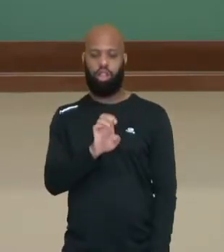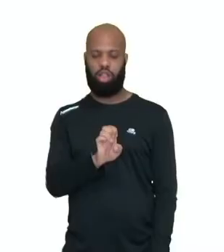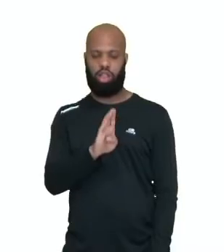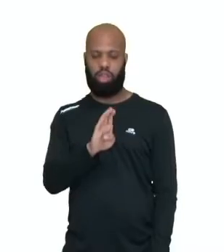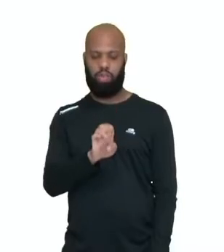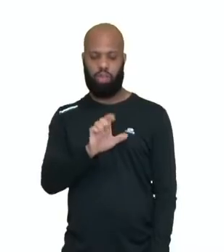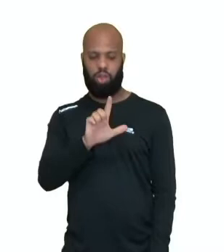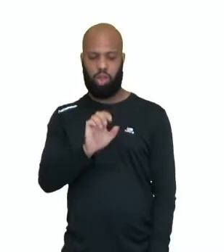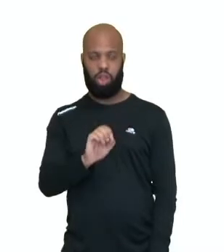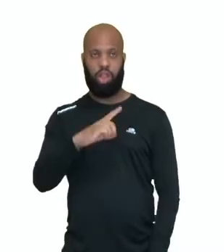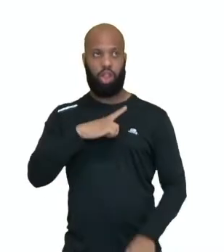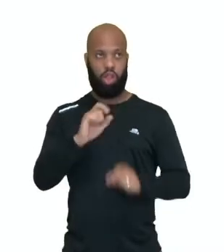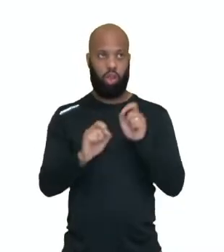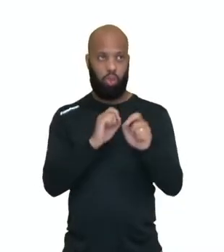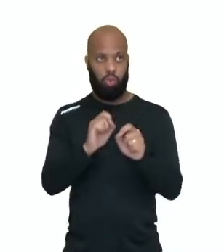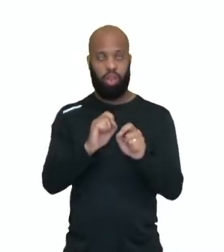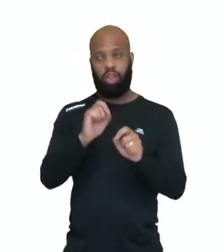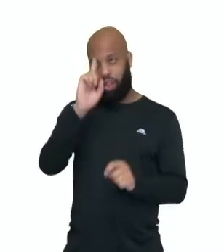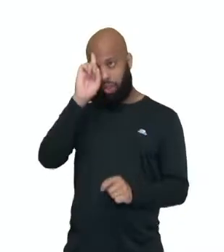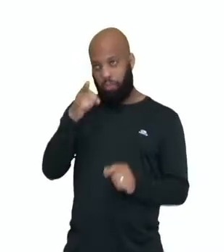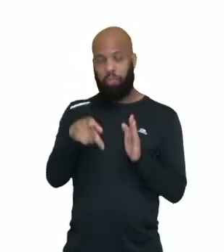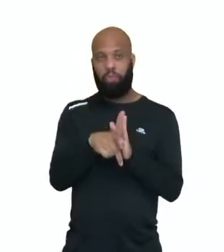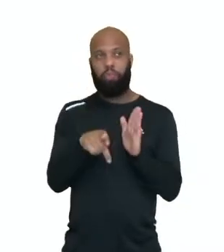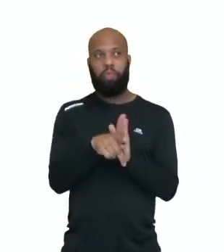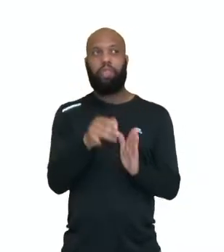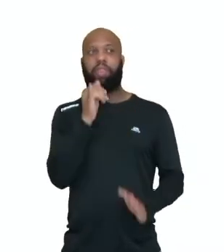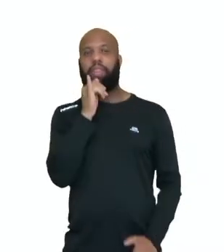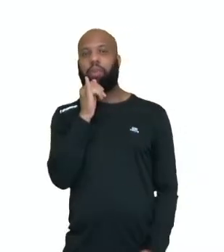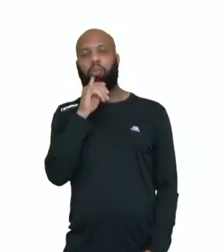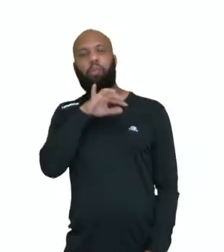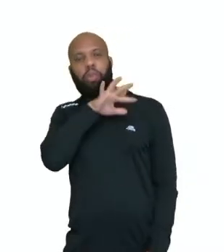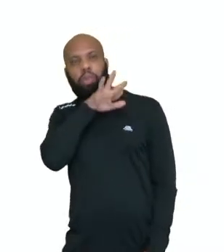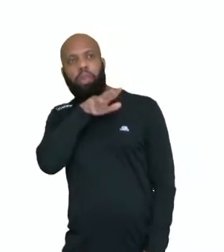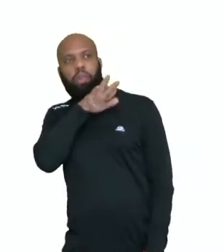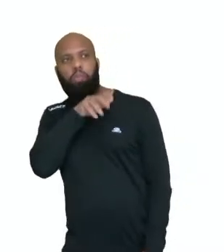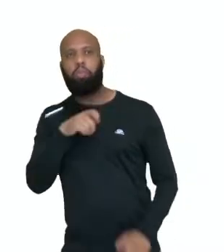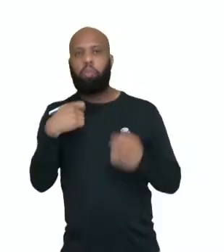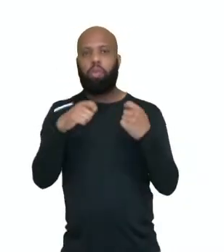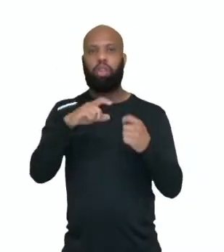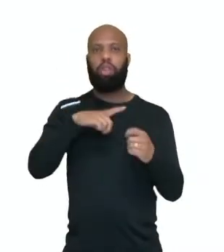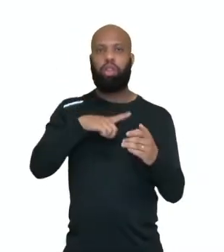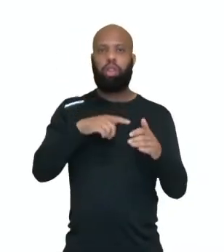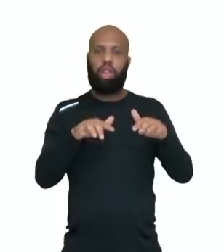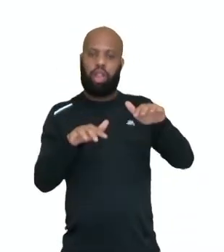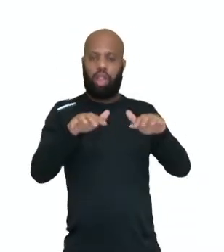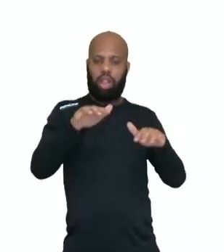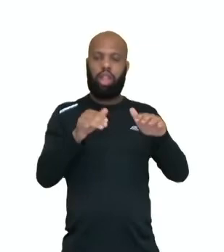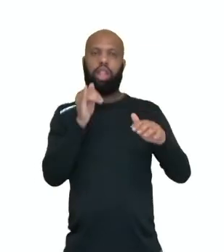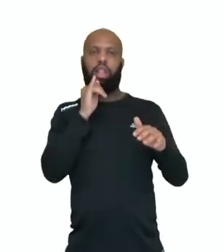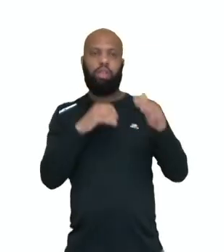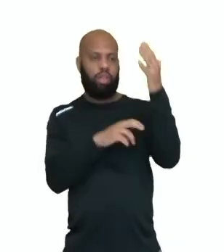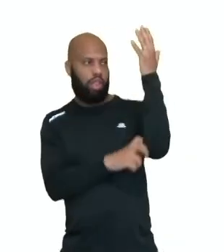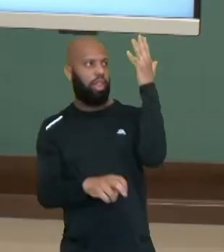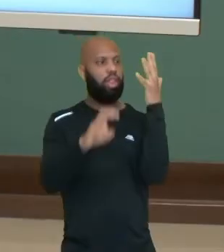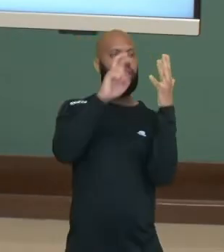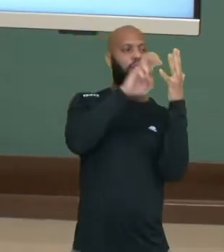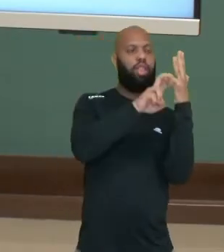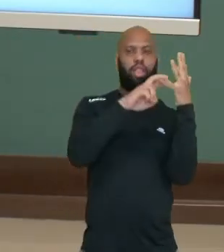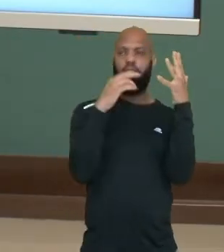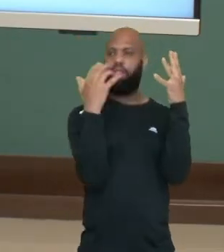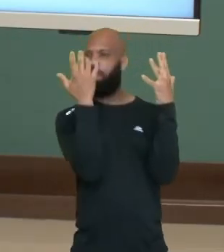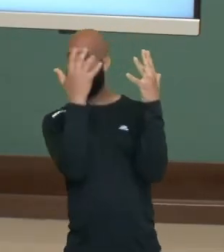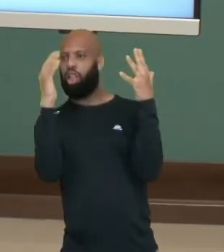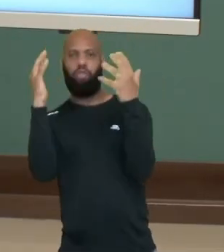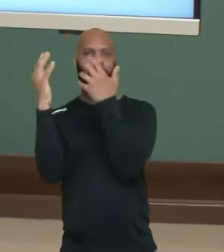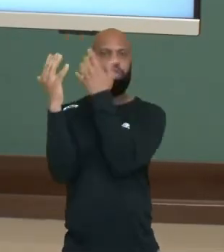vai coordenar as respostas motoras. Então, por exemplo, em animais que precisam mais de equilíbrio, que sobem árvores, que pulam, por exemplo, como os